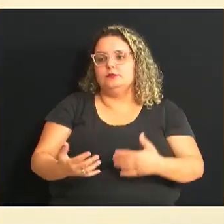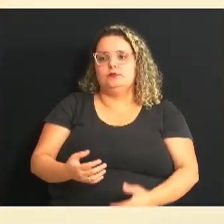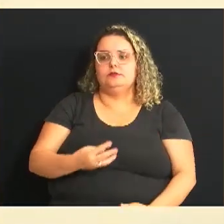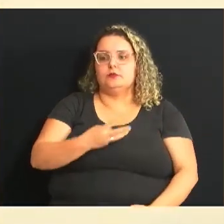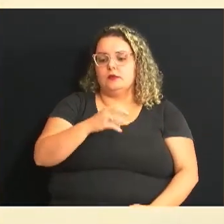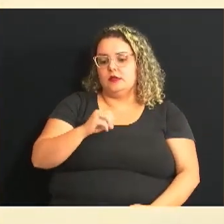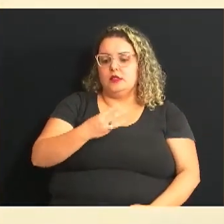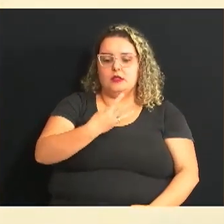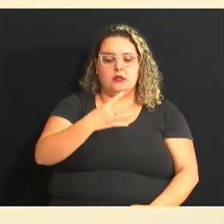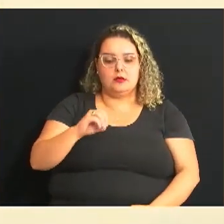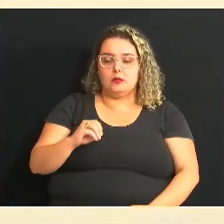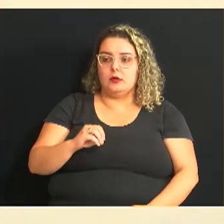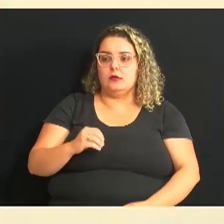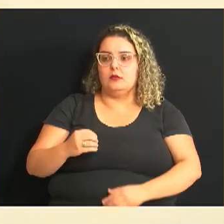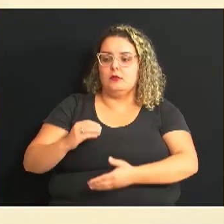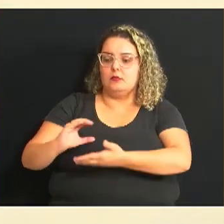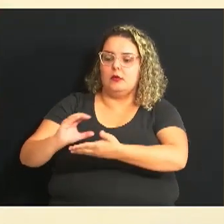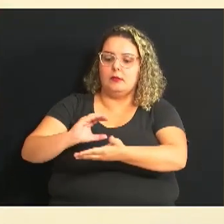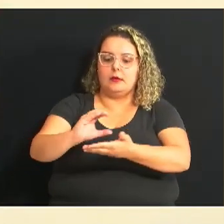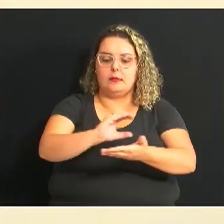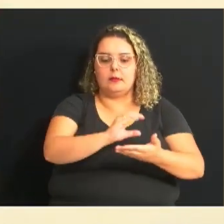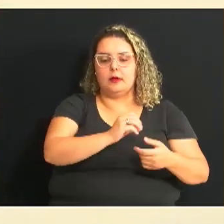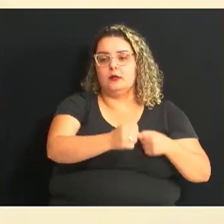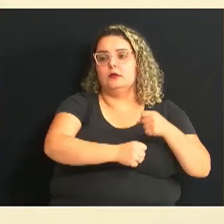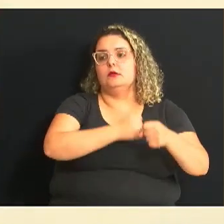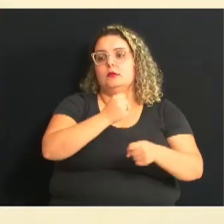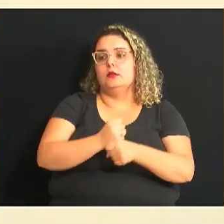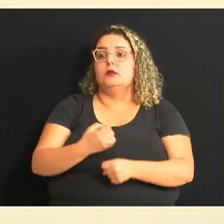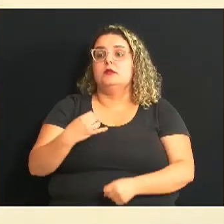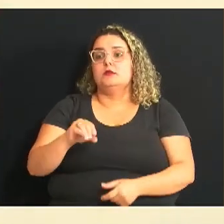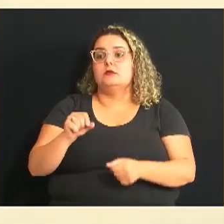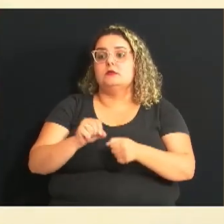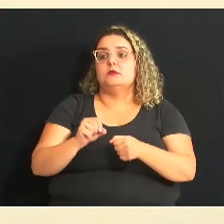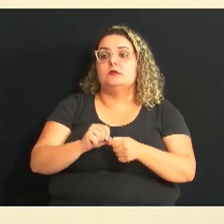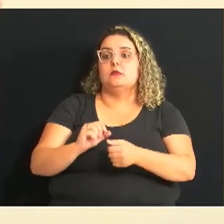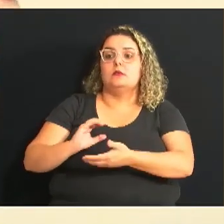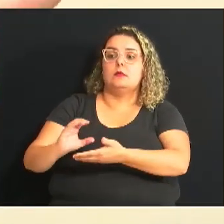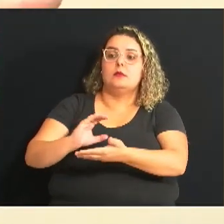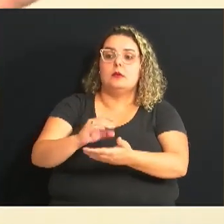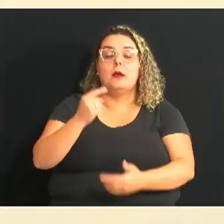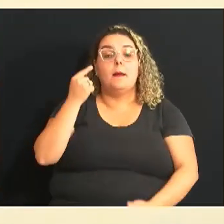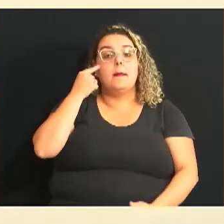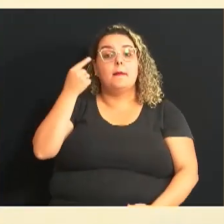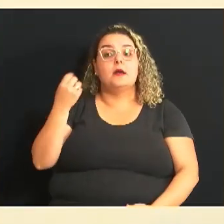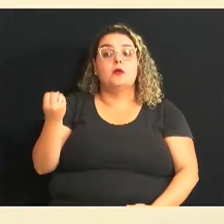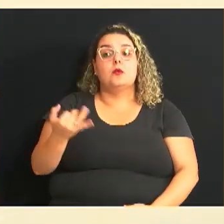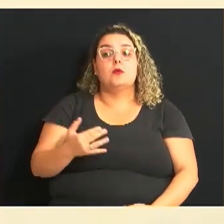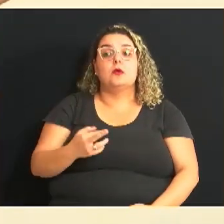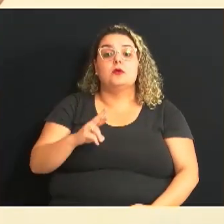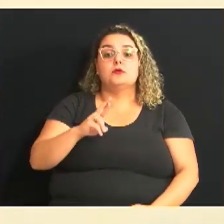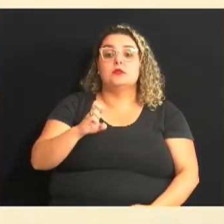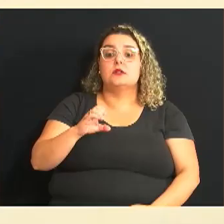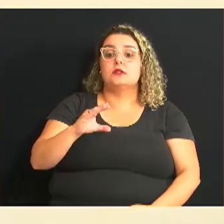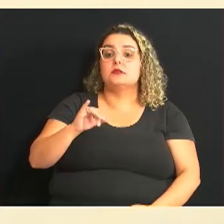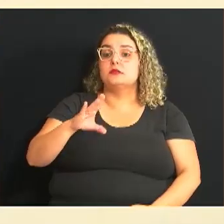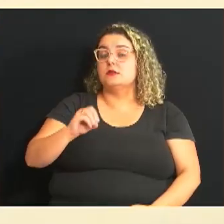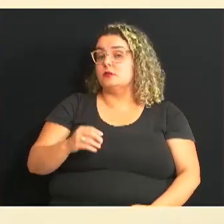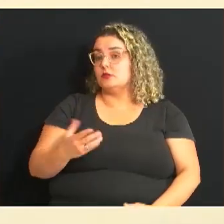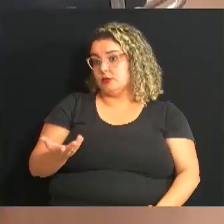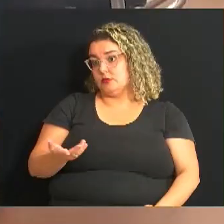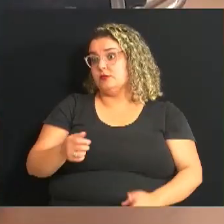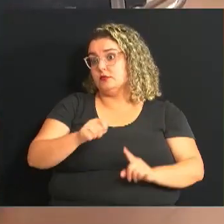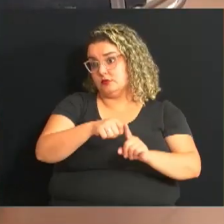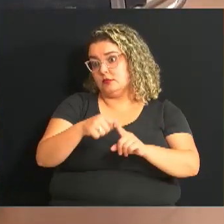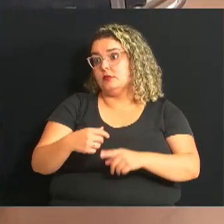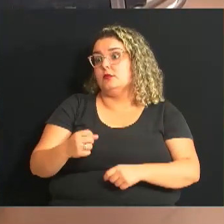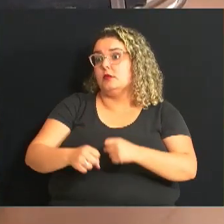40 destinações ao longo do ano. Se a gente for fazer por destinação, já imaginou quantos recibos seriam? Sim. Ou por mês? Então, a gente Por isso faz que é melhor uma...